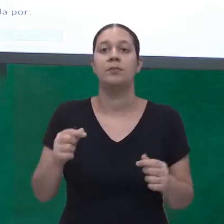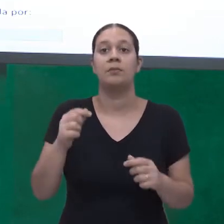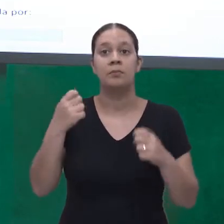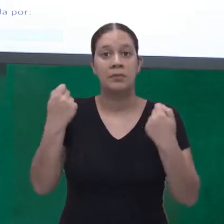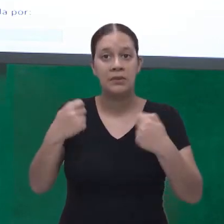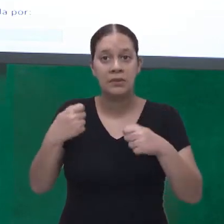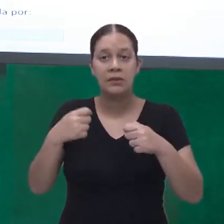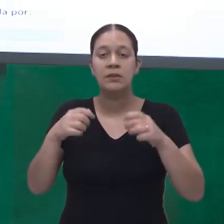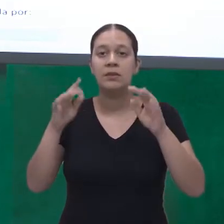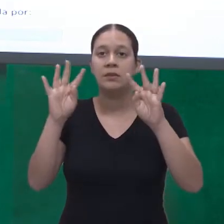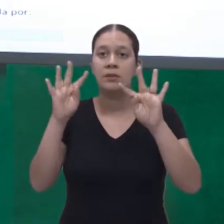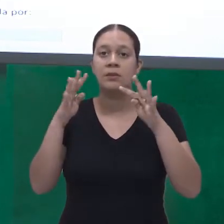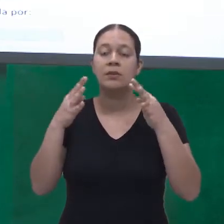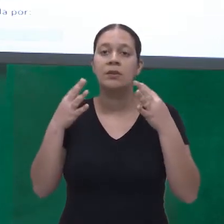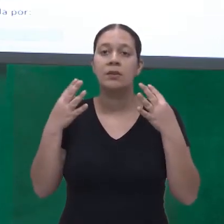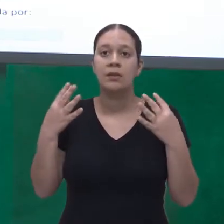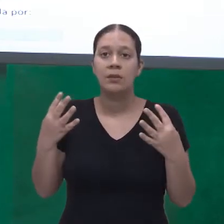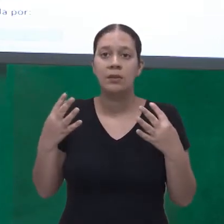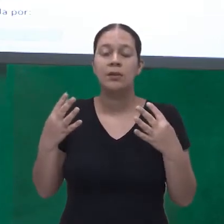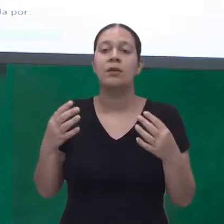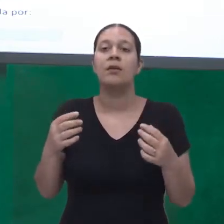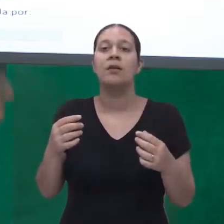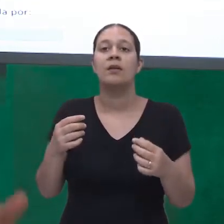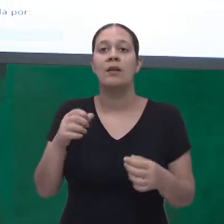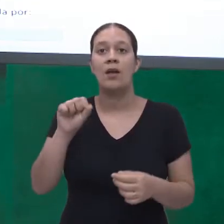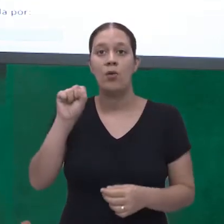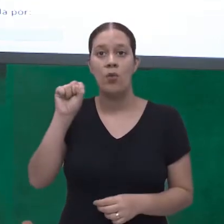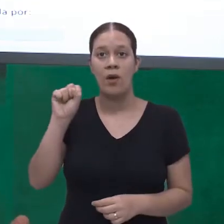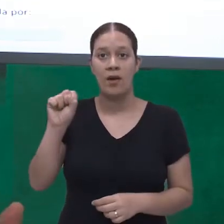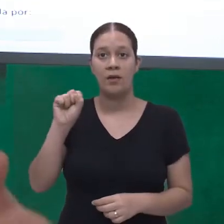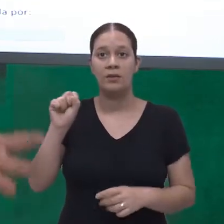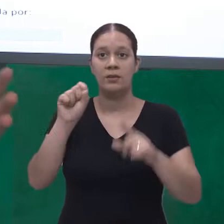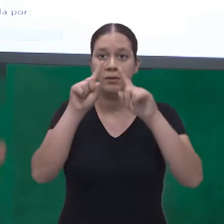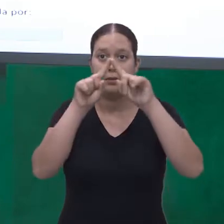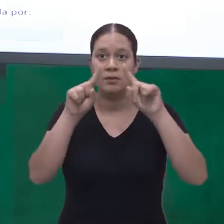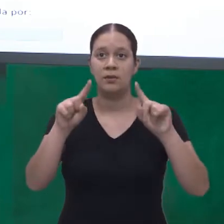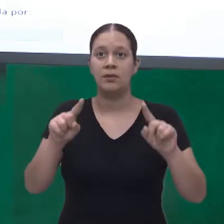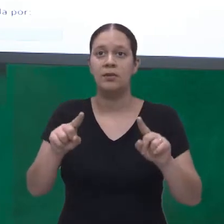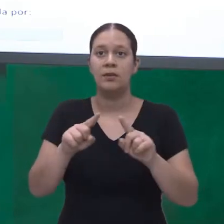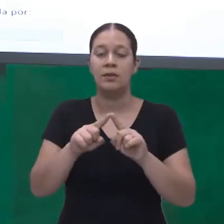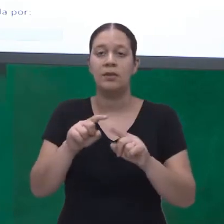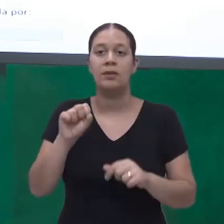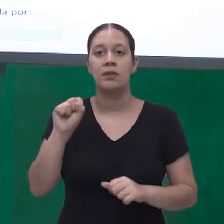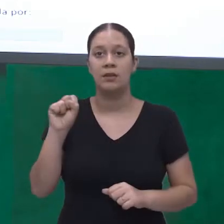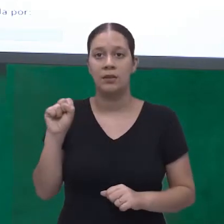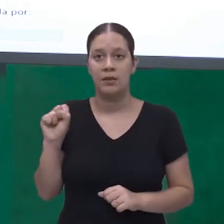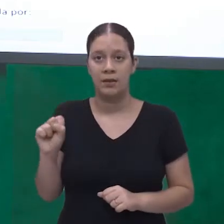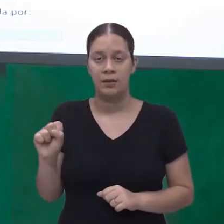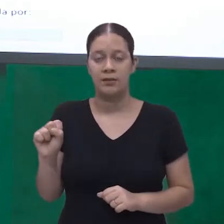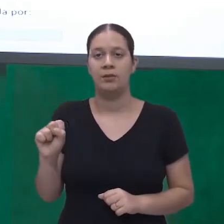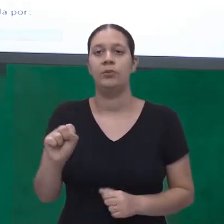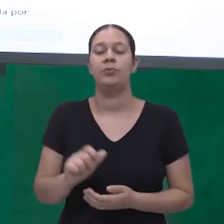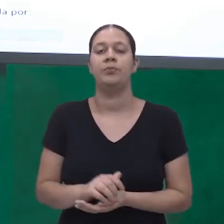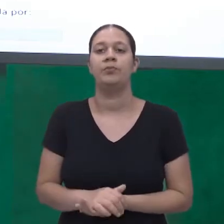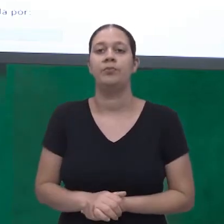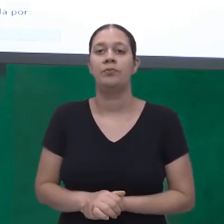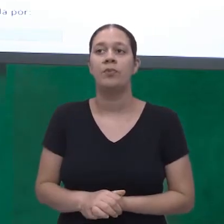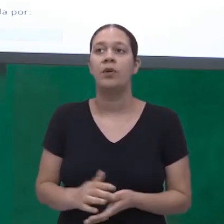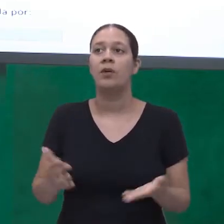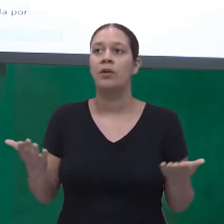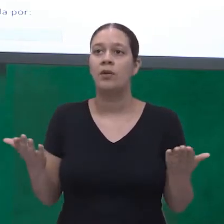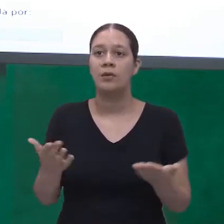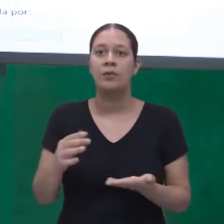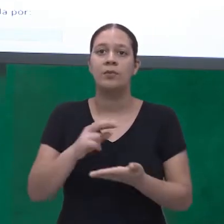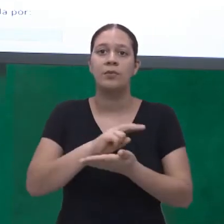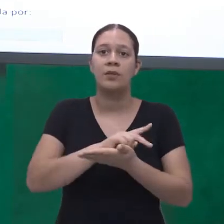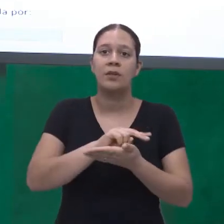nisso. Entropia que é representada pela letra S. Entropia que é representada pela letra S. E aí a